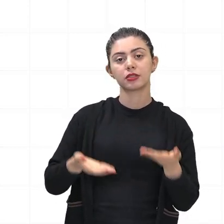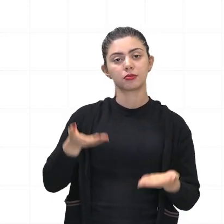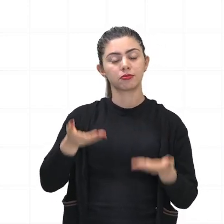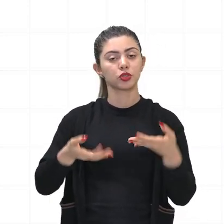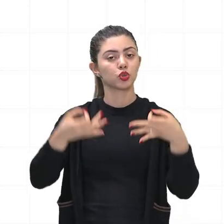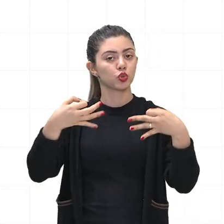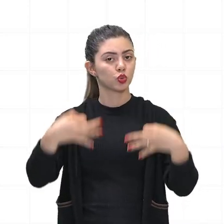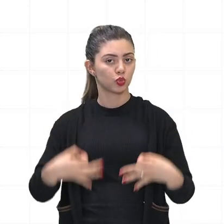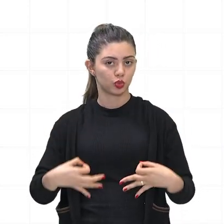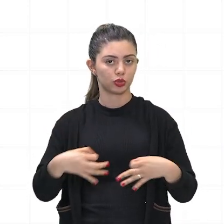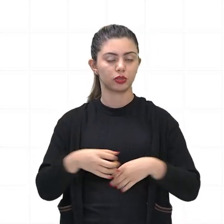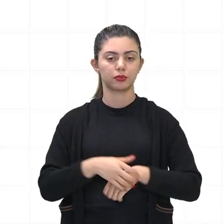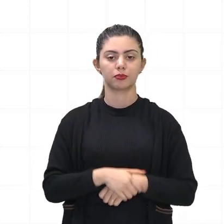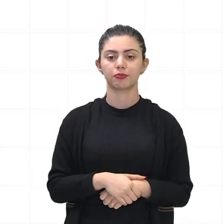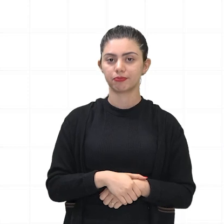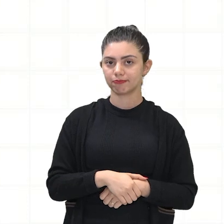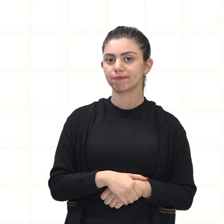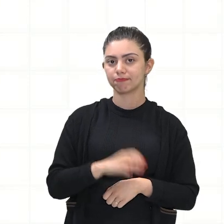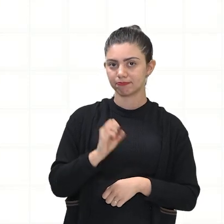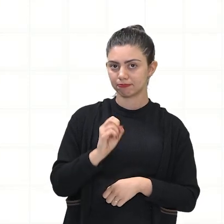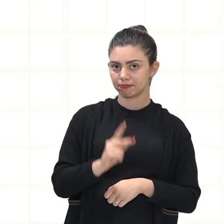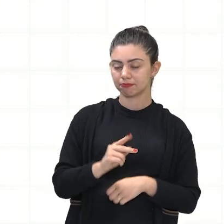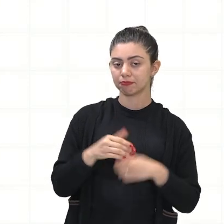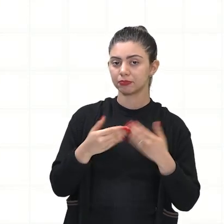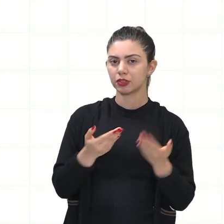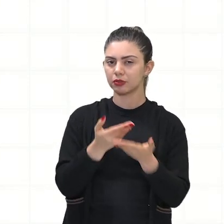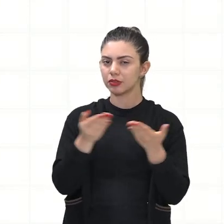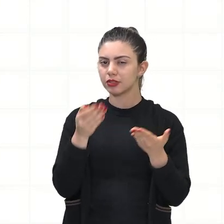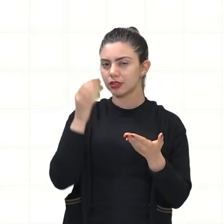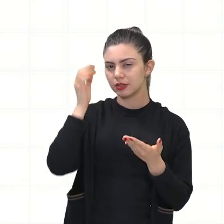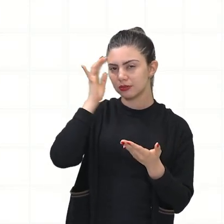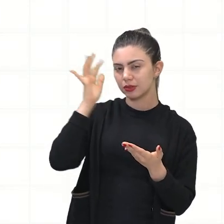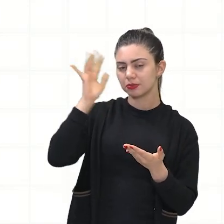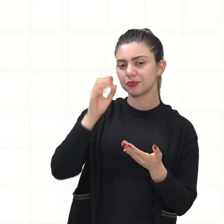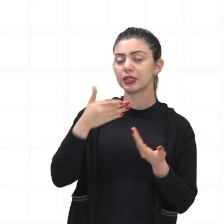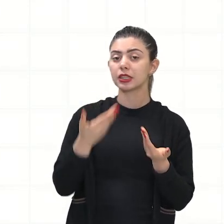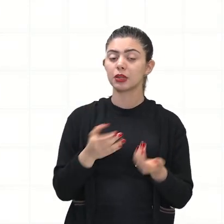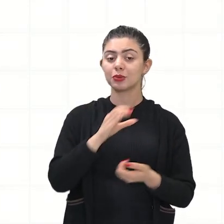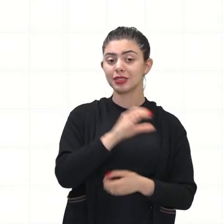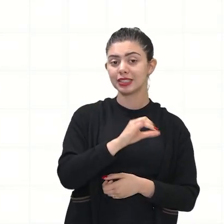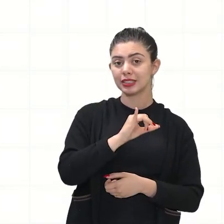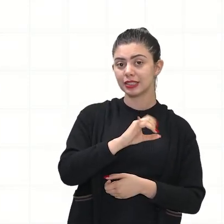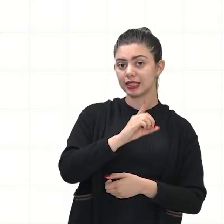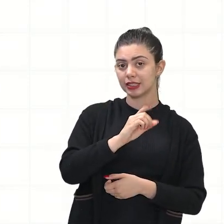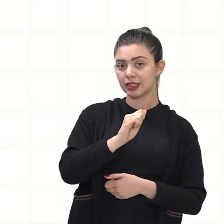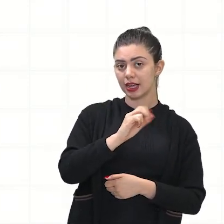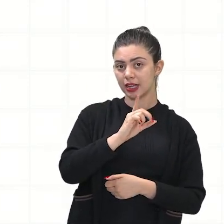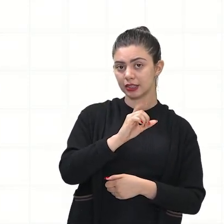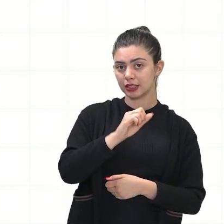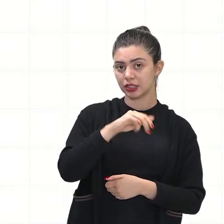equilibrada e justa. Ok? Para pensar aqui, cidadania